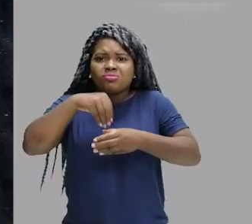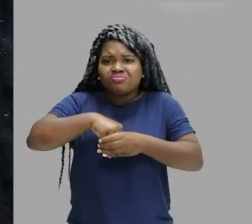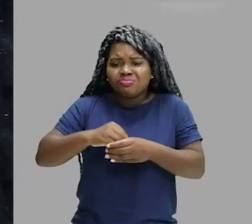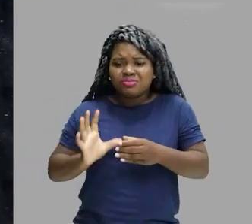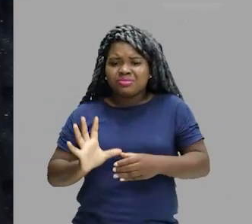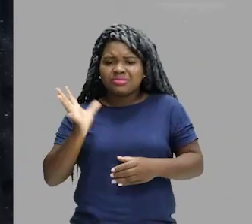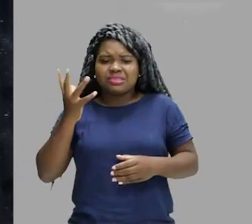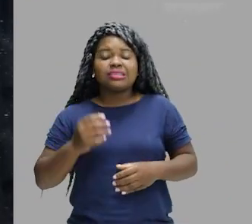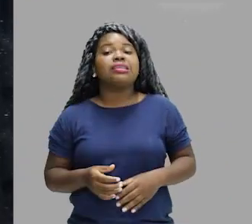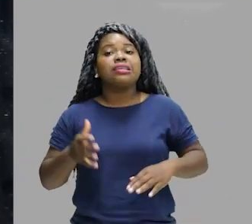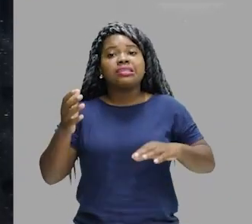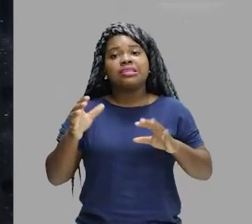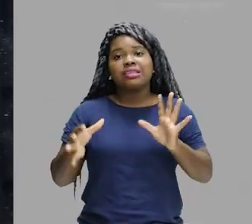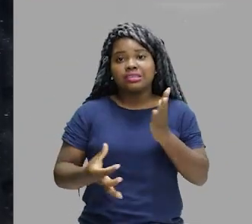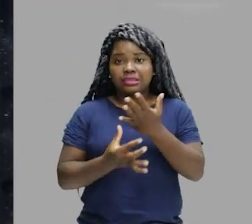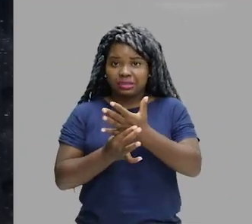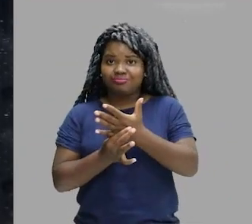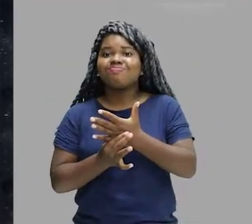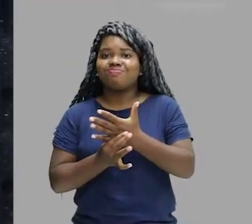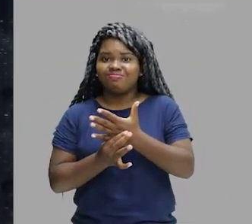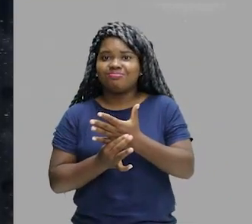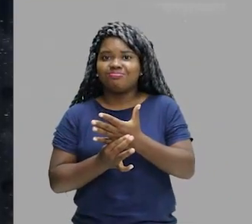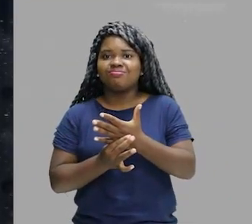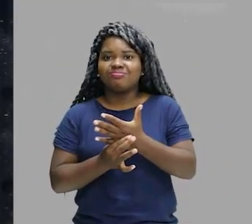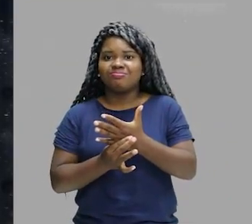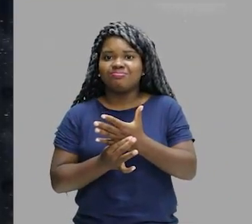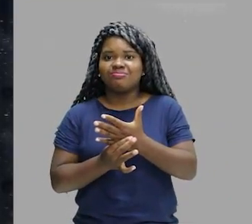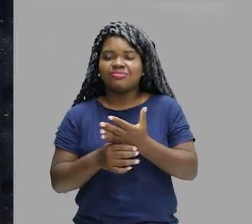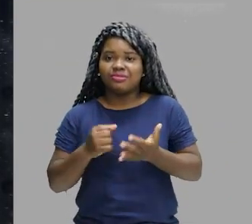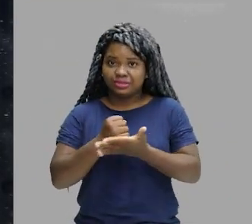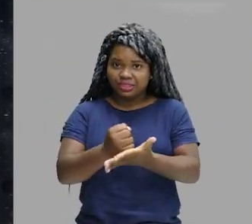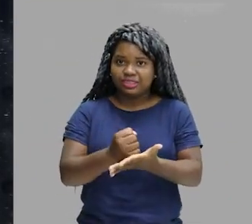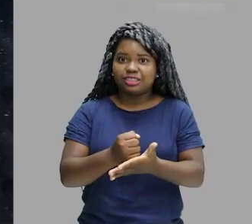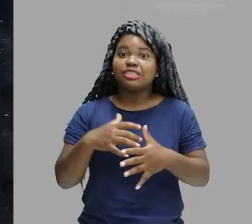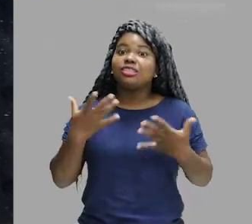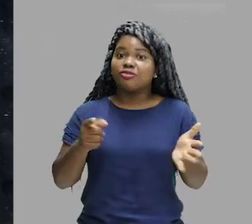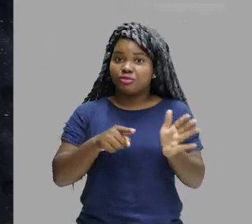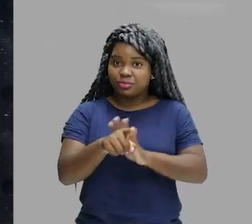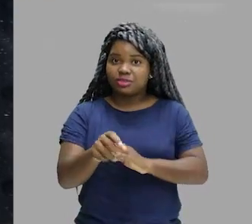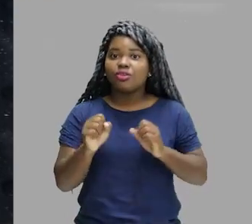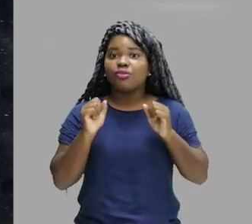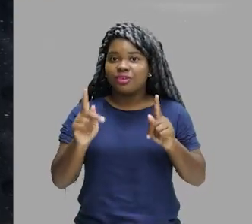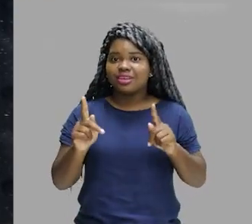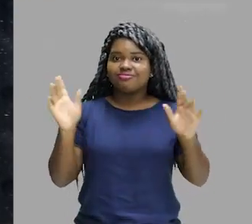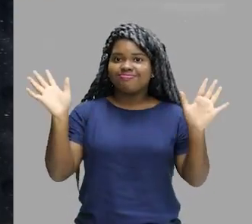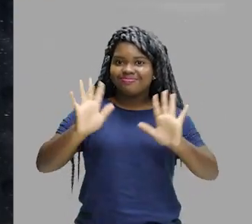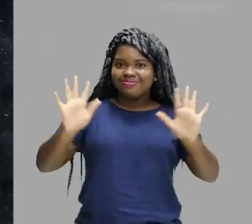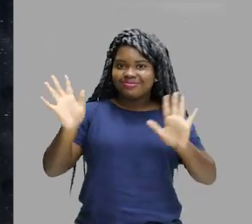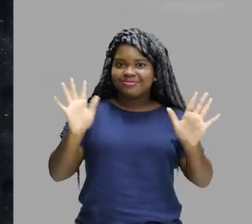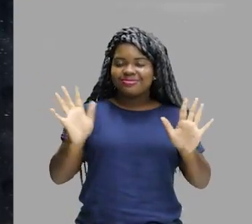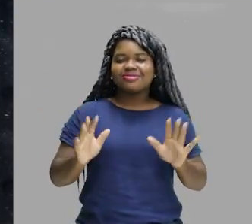Será que esse realismo está sendo ao extremo? Então ficam os questionamentos para vocês e até a próxima aula. Um abraço.